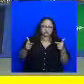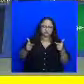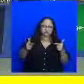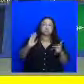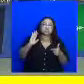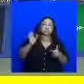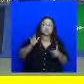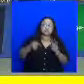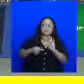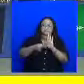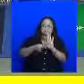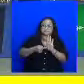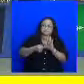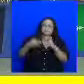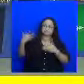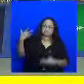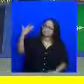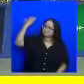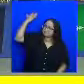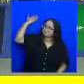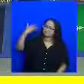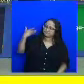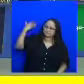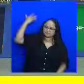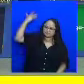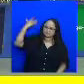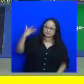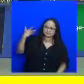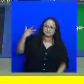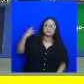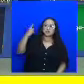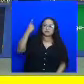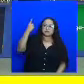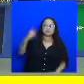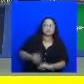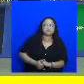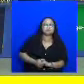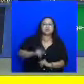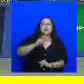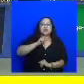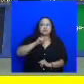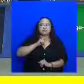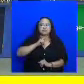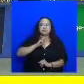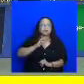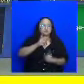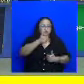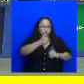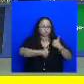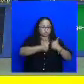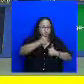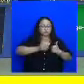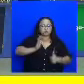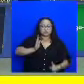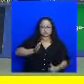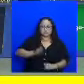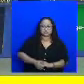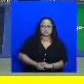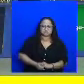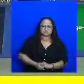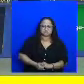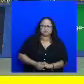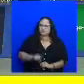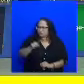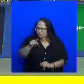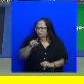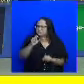estão vendo ao fundo toda a lista de times inscrita na Time Mania. E essa lista de